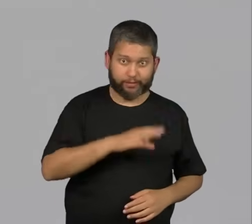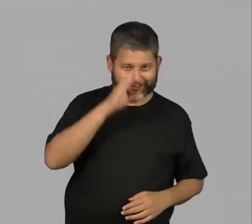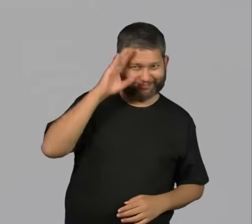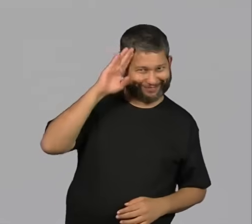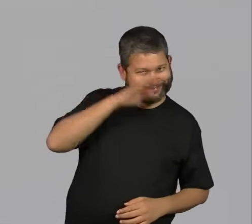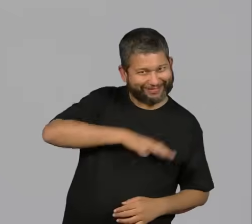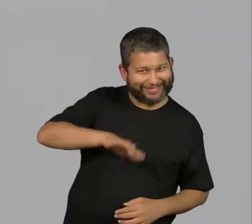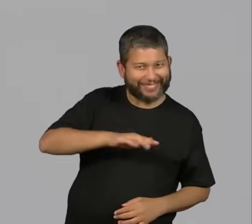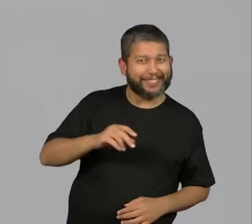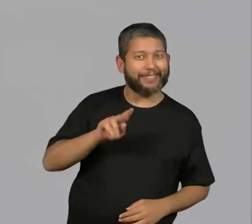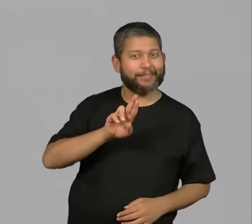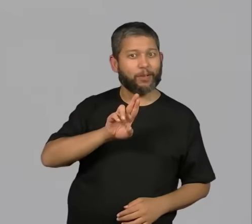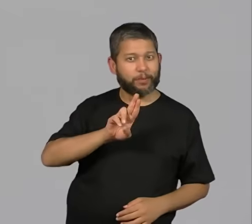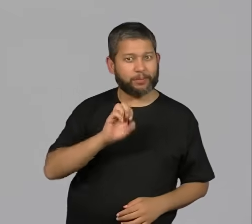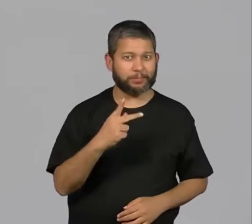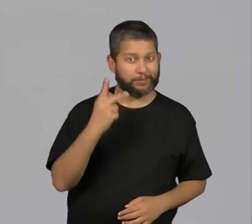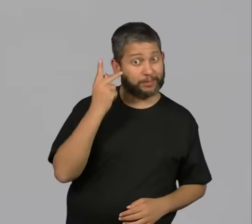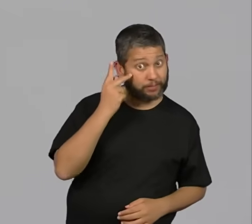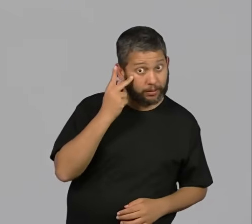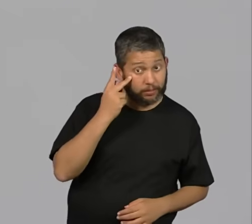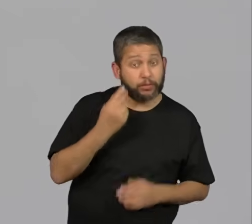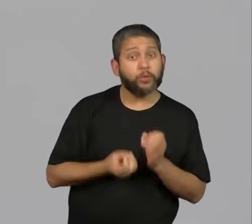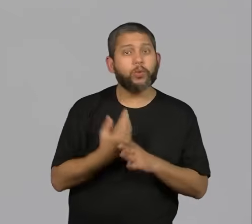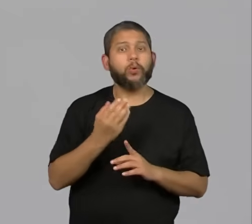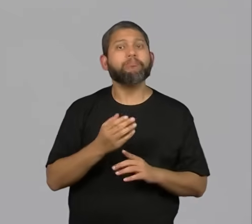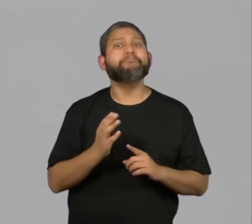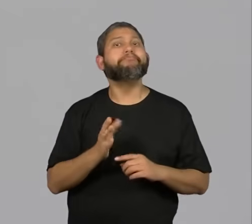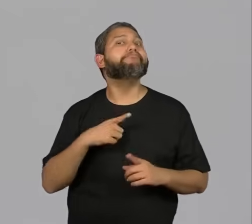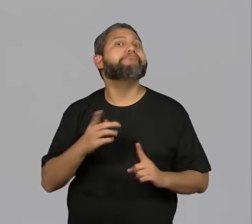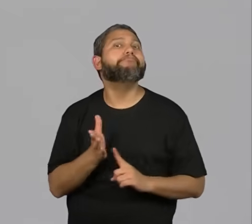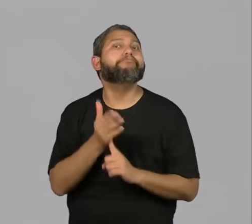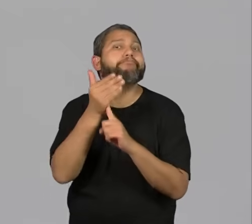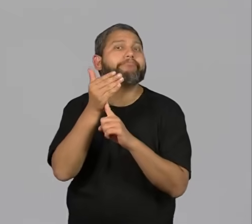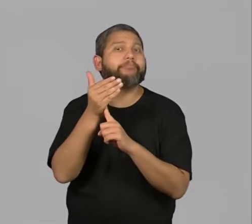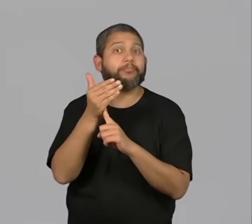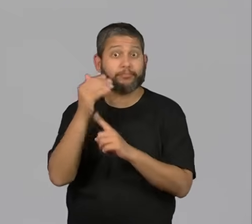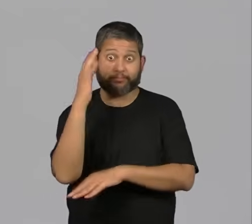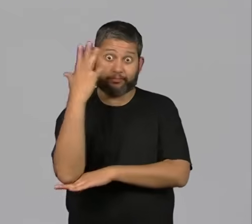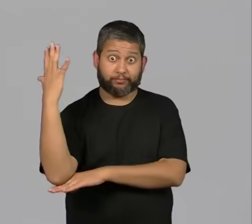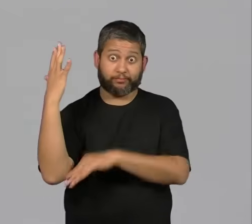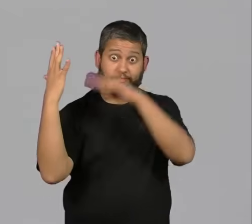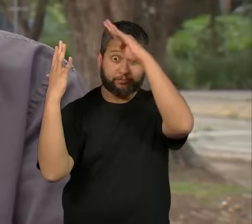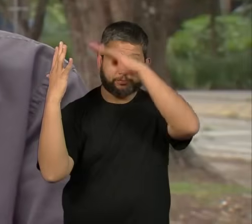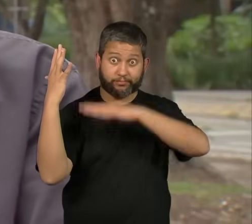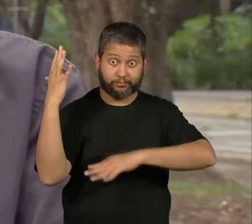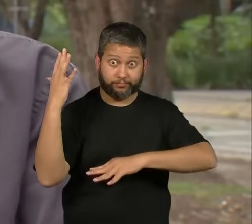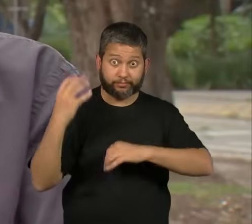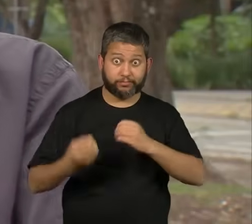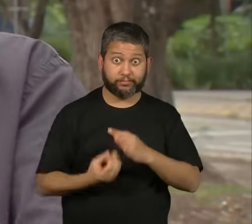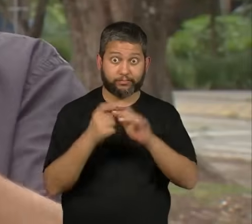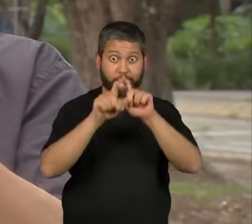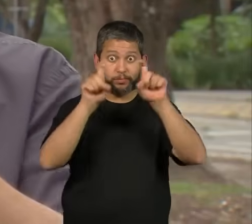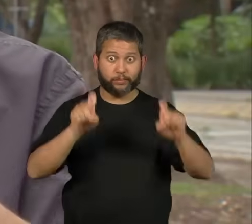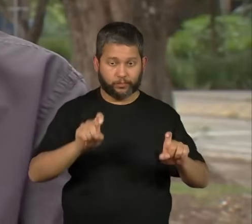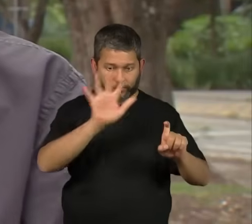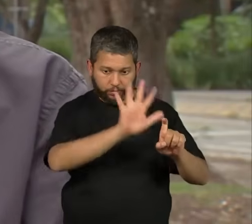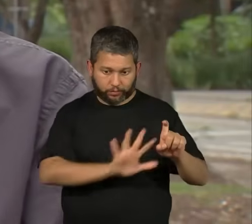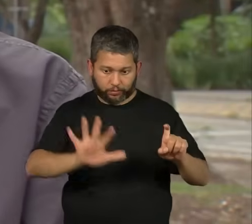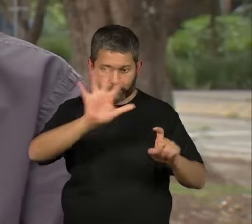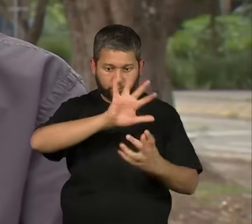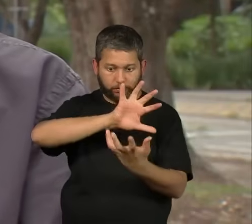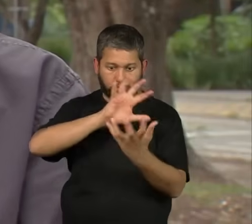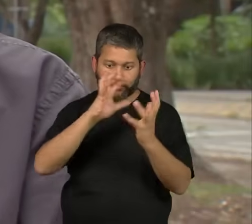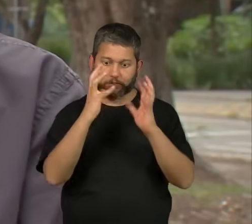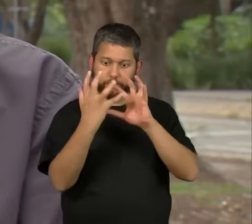uma nova tecnologia capaz de escanear a estrutura das plantas. Então o que nós